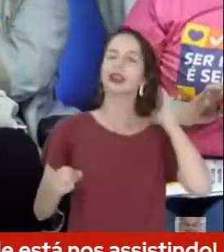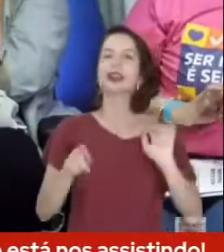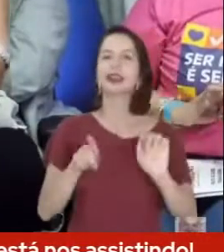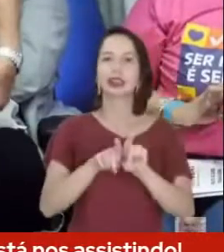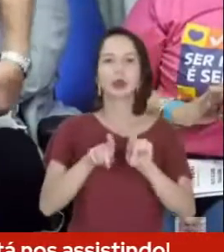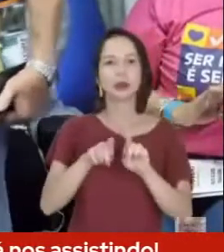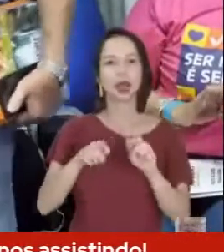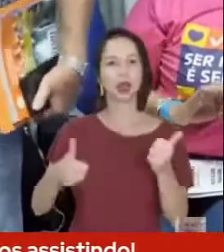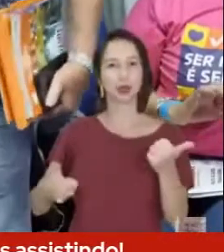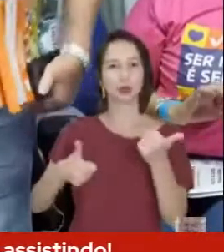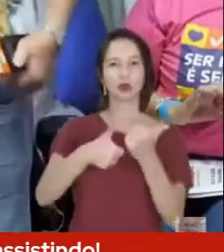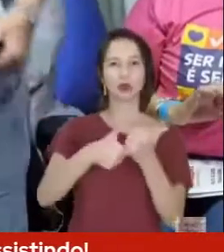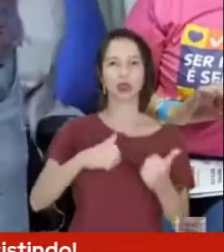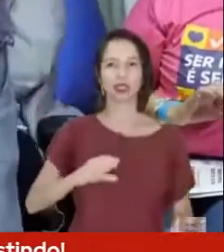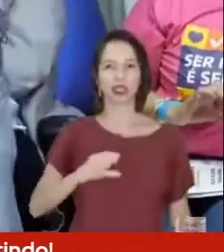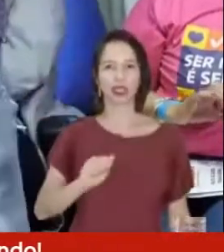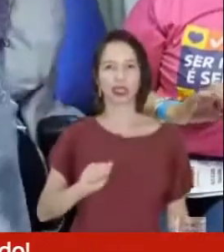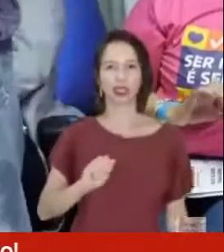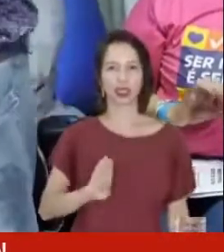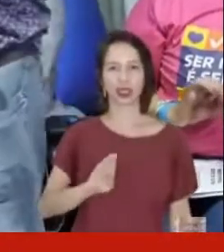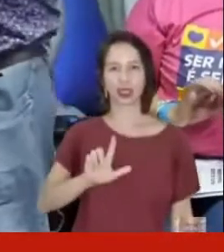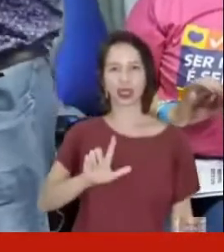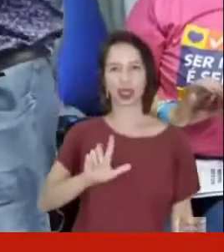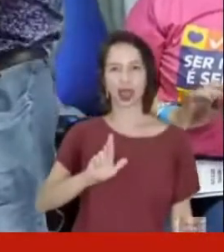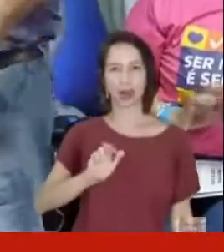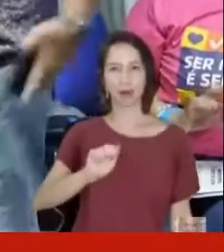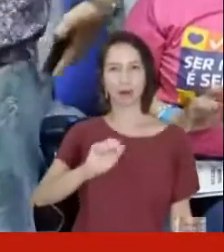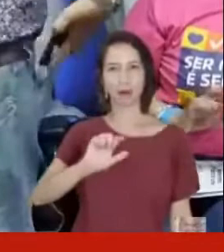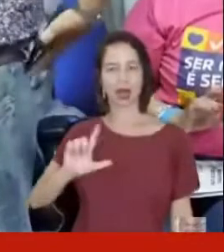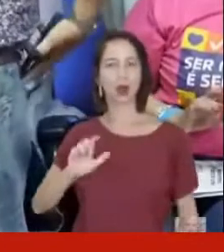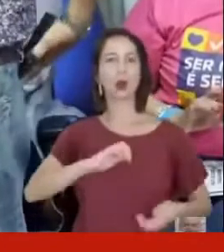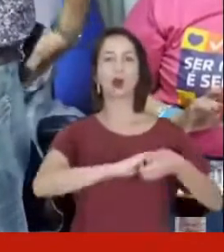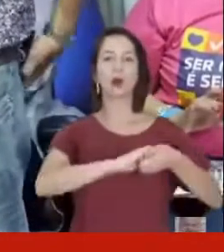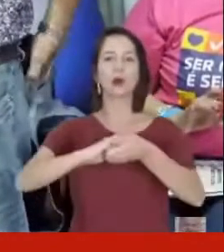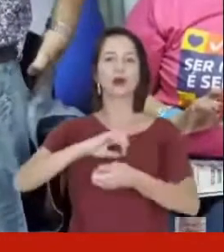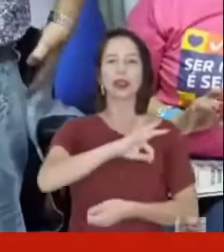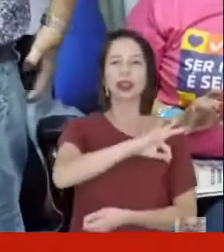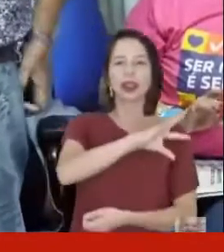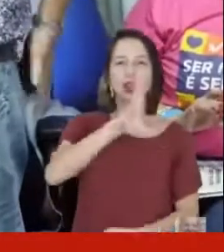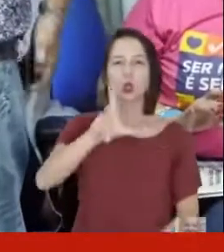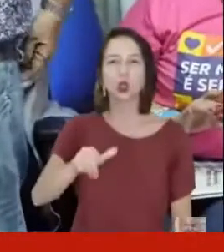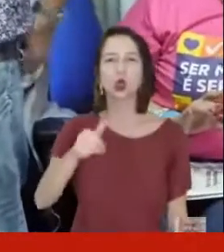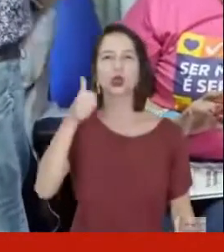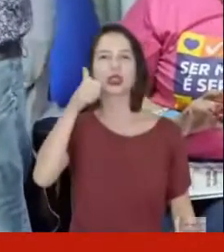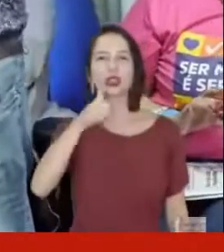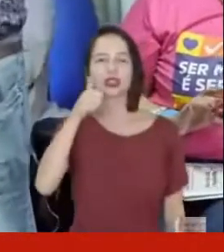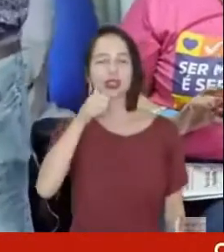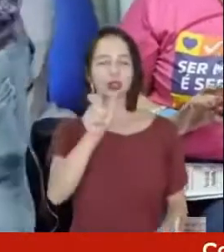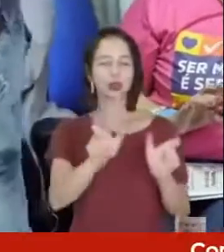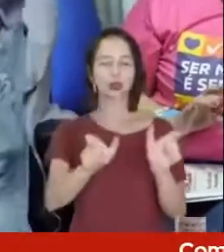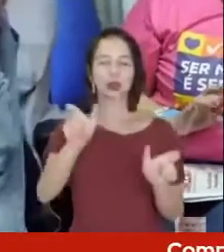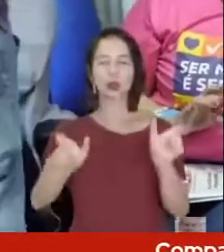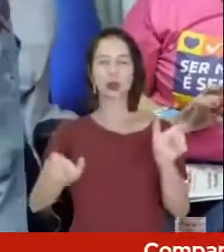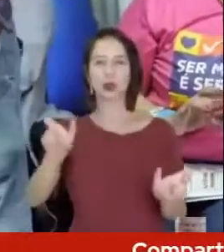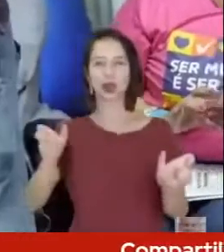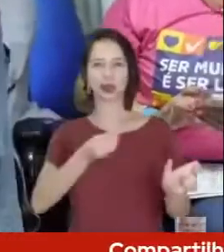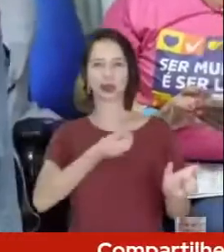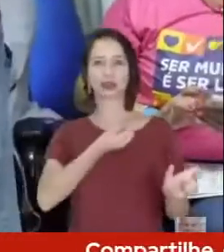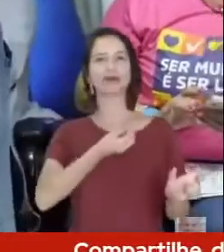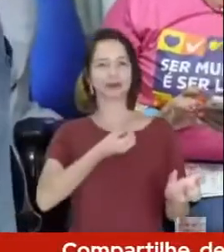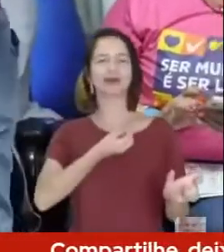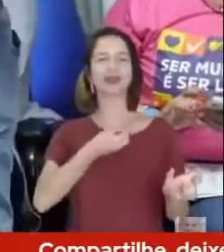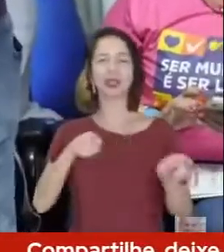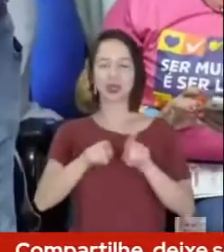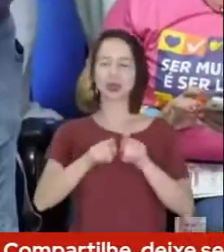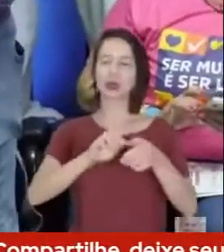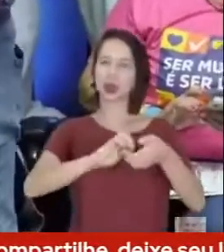todas as mulheres aqui presentes. E em nome aqui do presidente Miguel Torres, todo o movimento sindical,